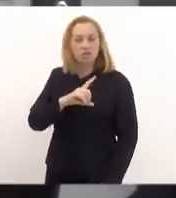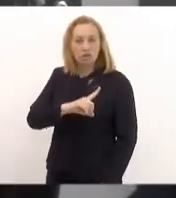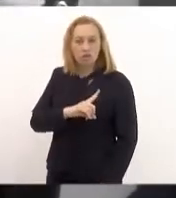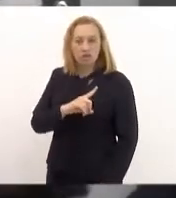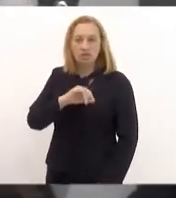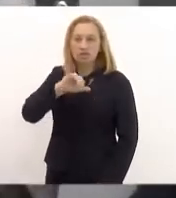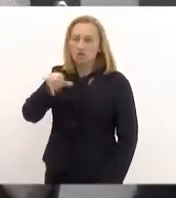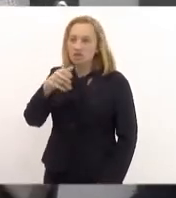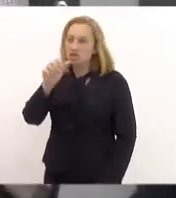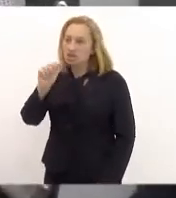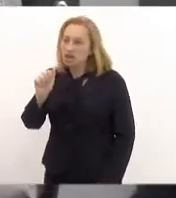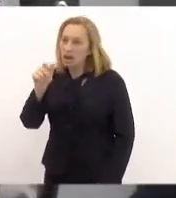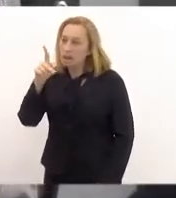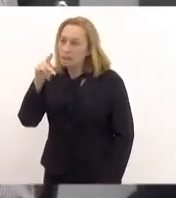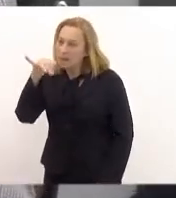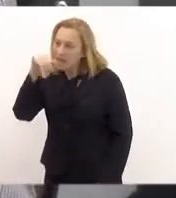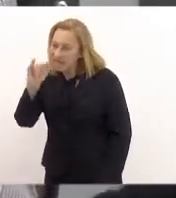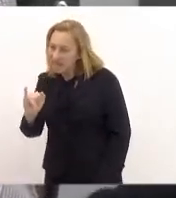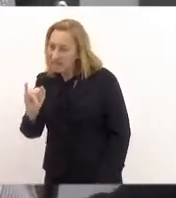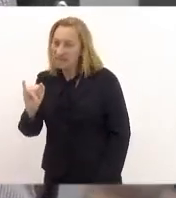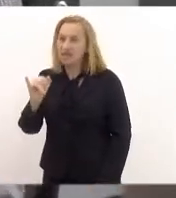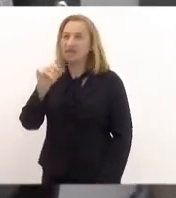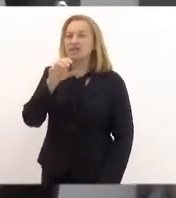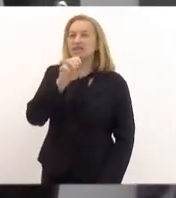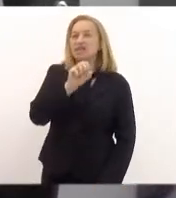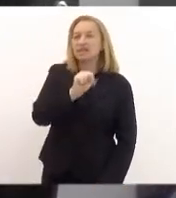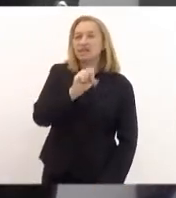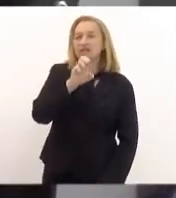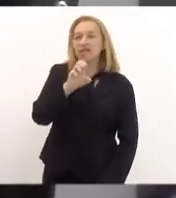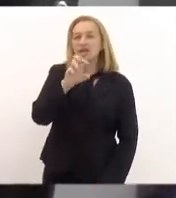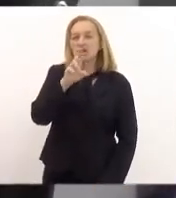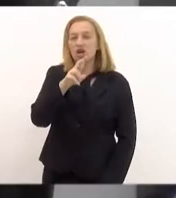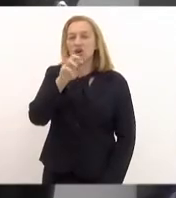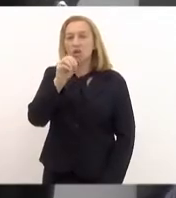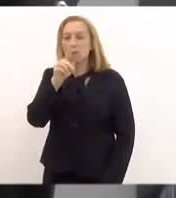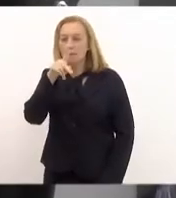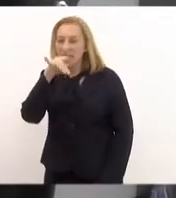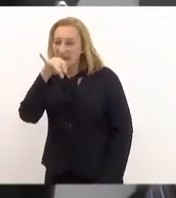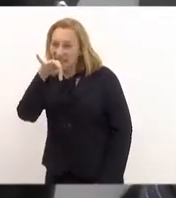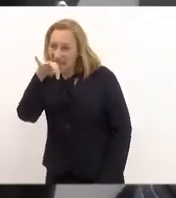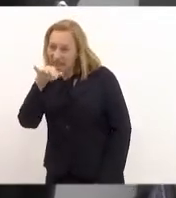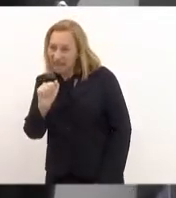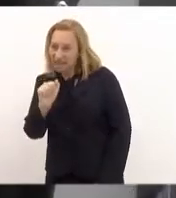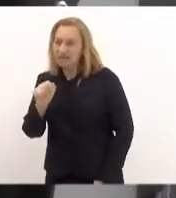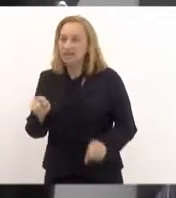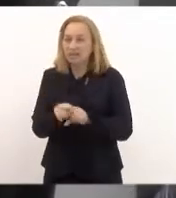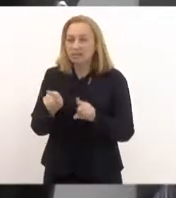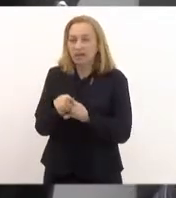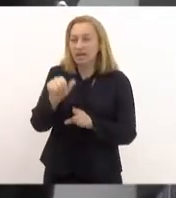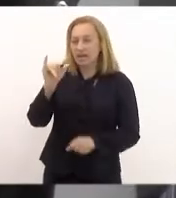Japeri, Seropédica e Itaguaí. Quer dizer, isto